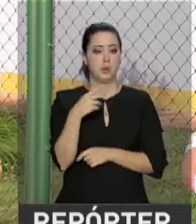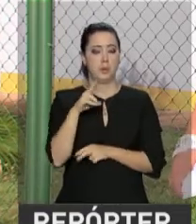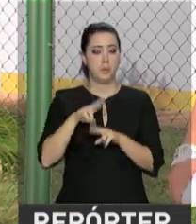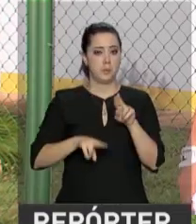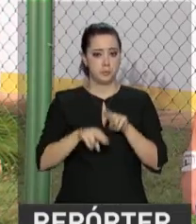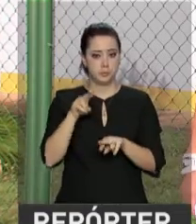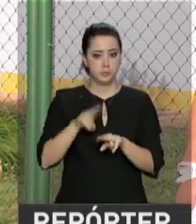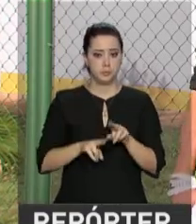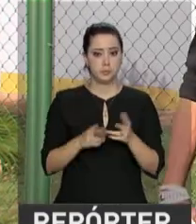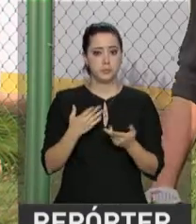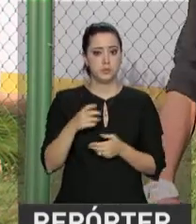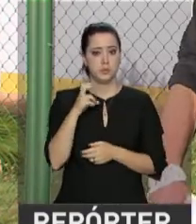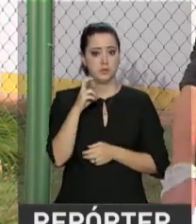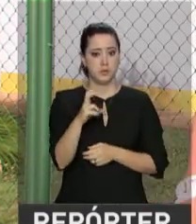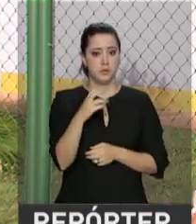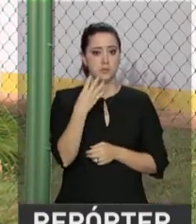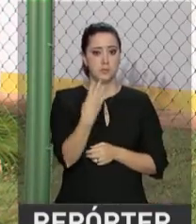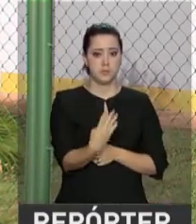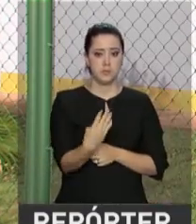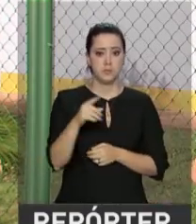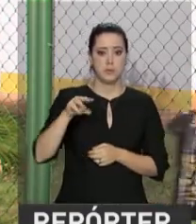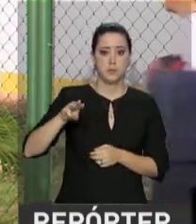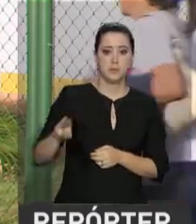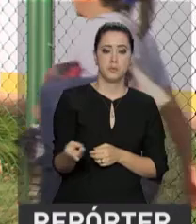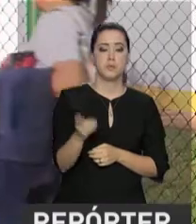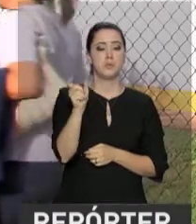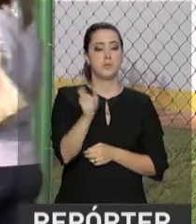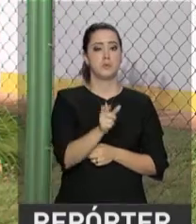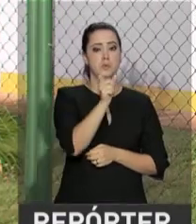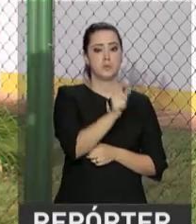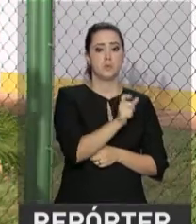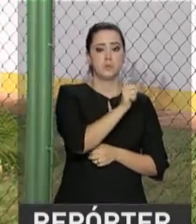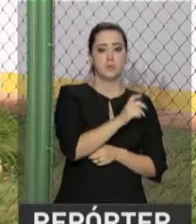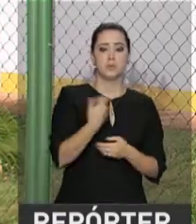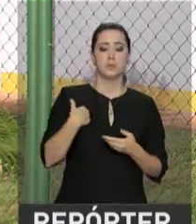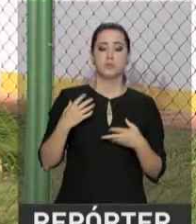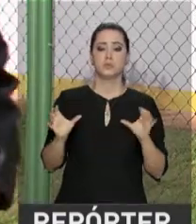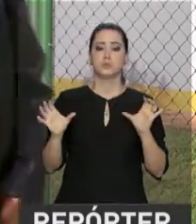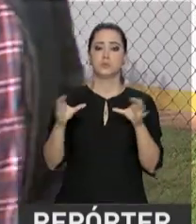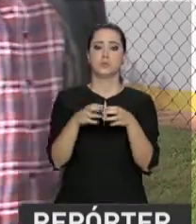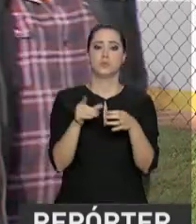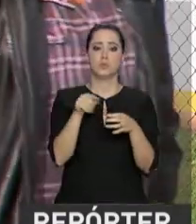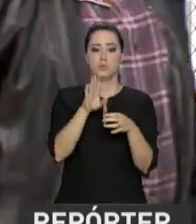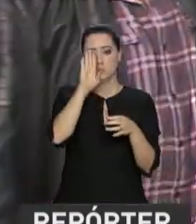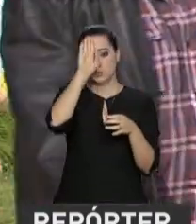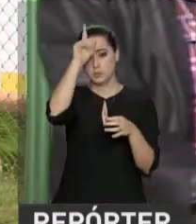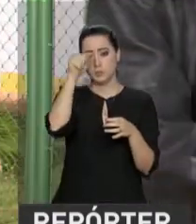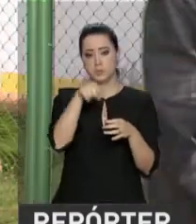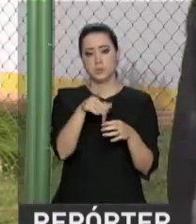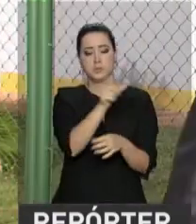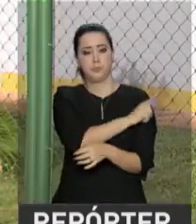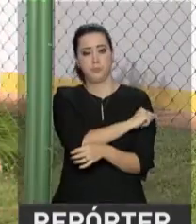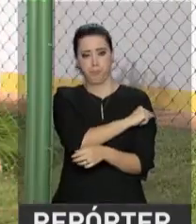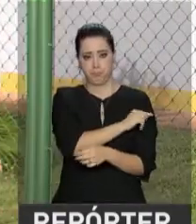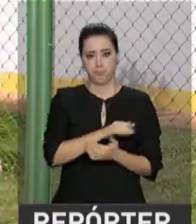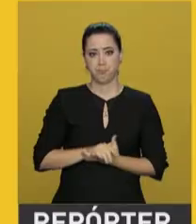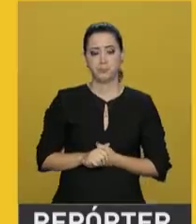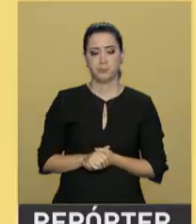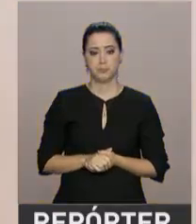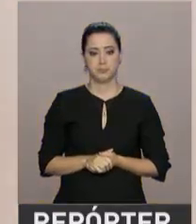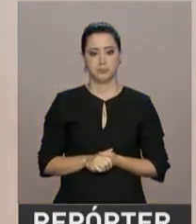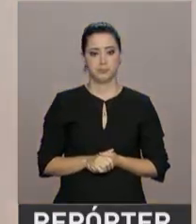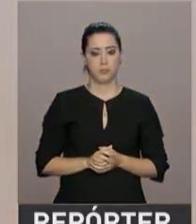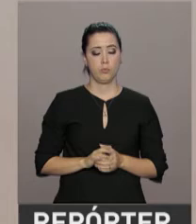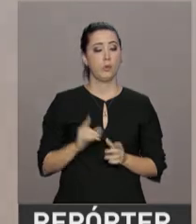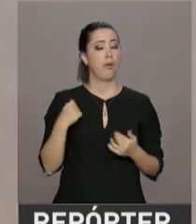junho cerca de 54 milhões de pessoas fazem parte do grupo prioritário para receber a vacina